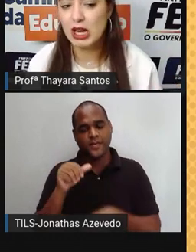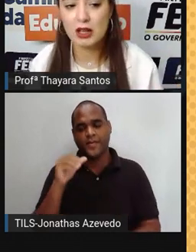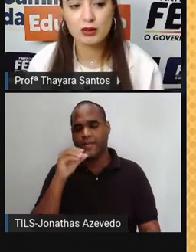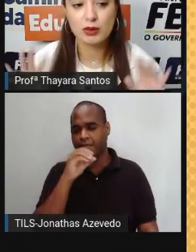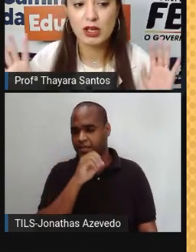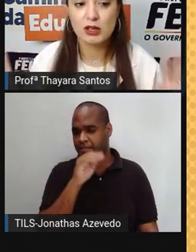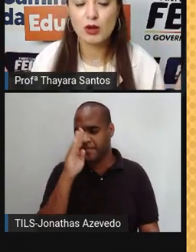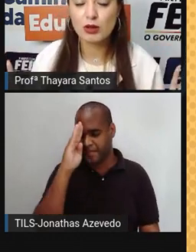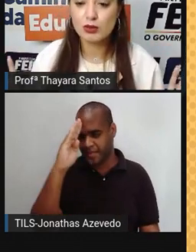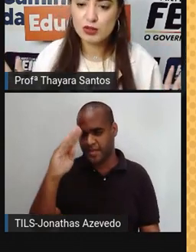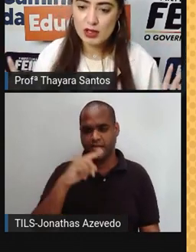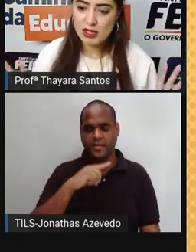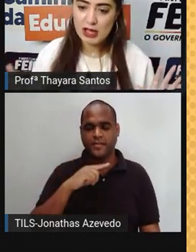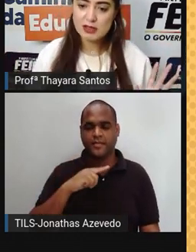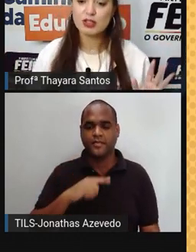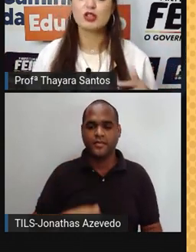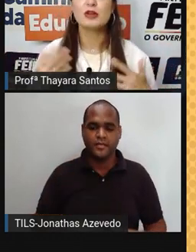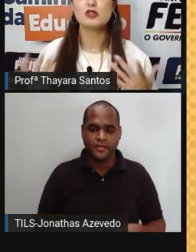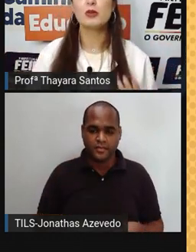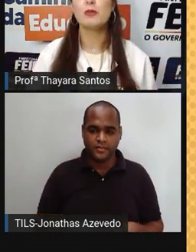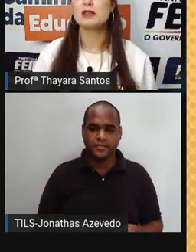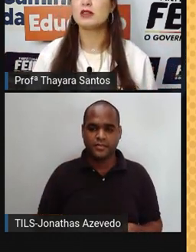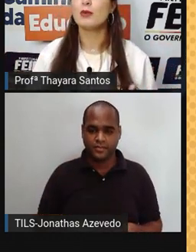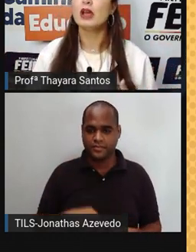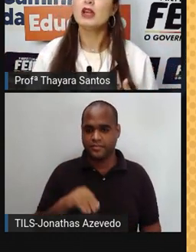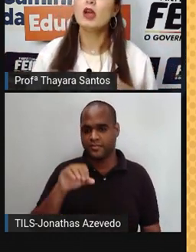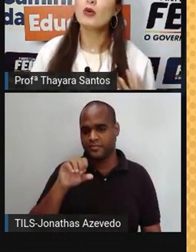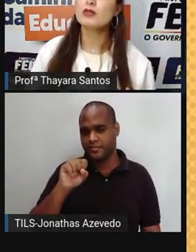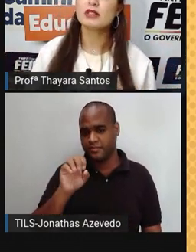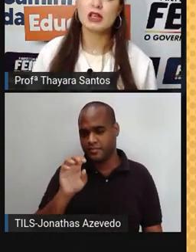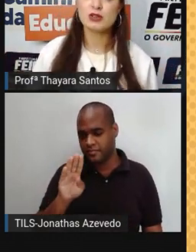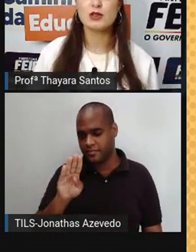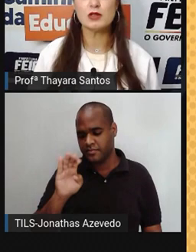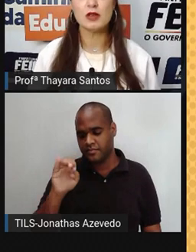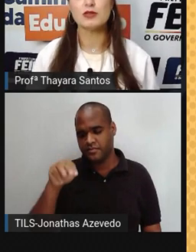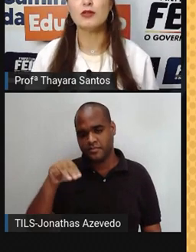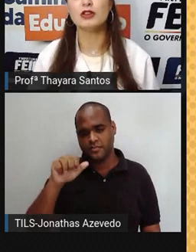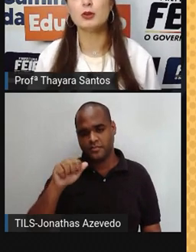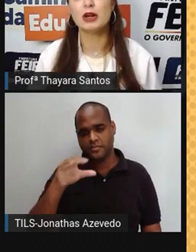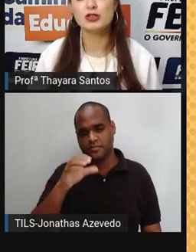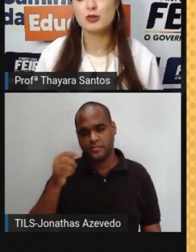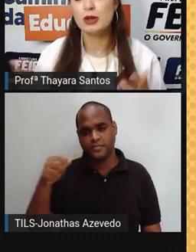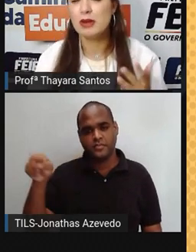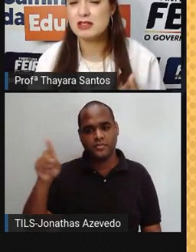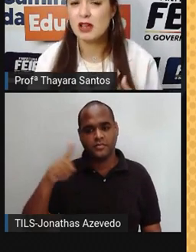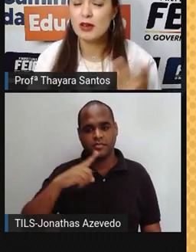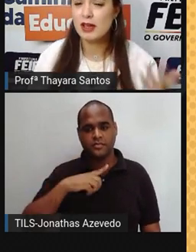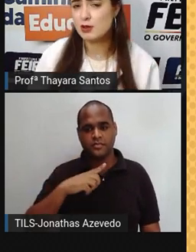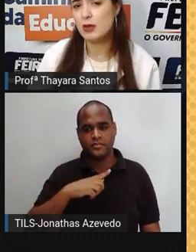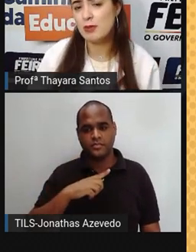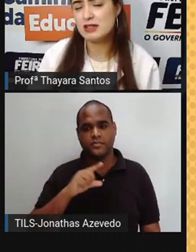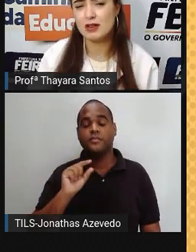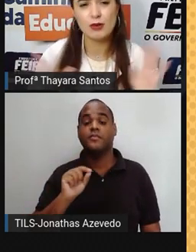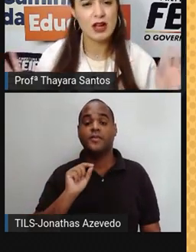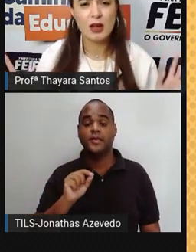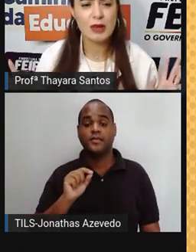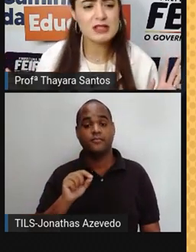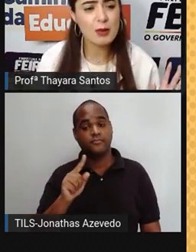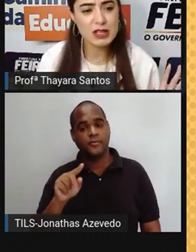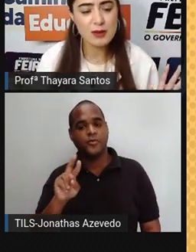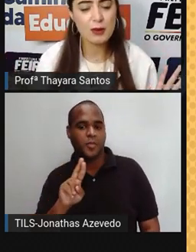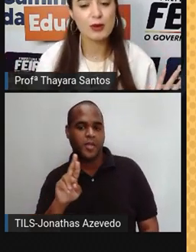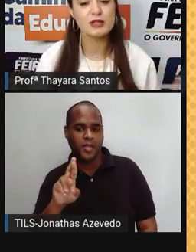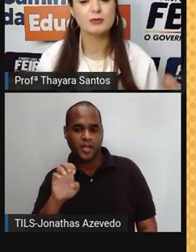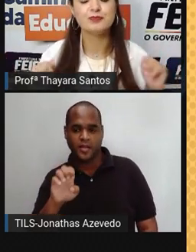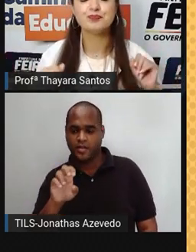sólido direto os dois casos a gente chama de sublimação e alguns textos vocês vão ver chamando de sublimação e Raiz sublimação